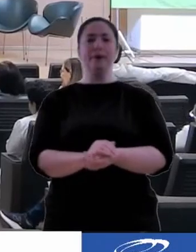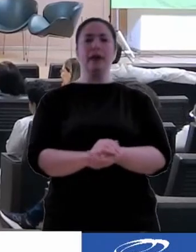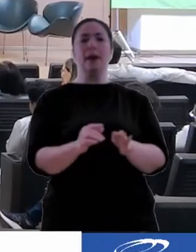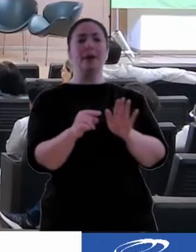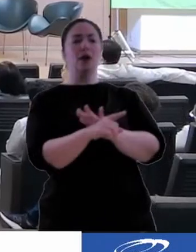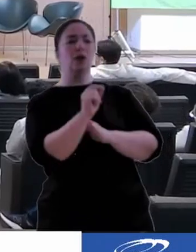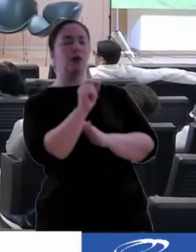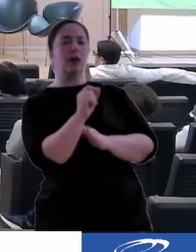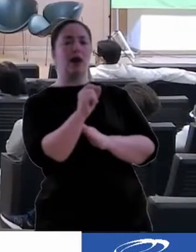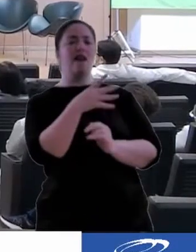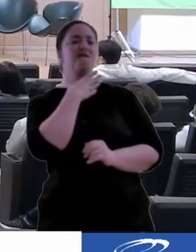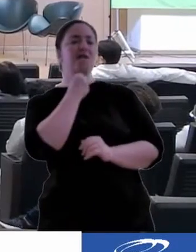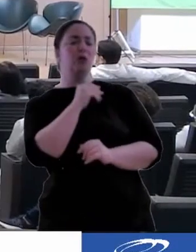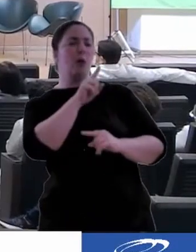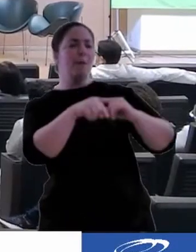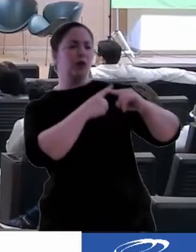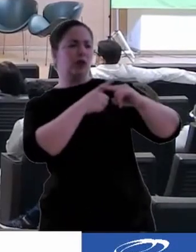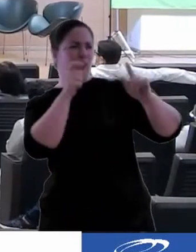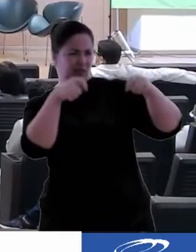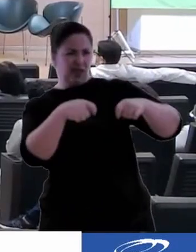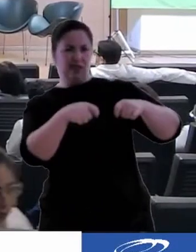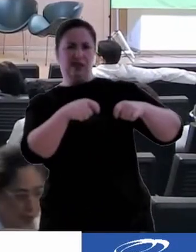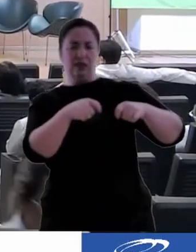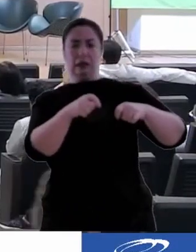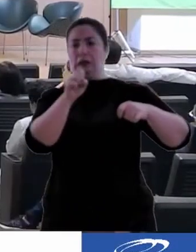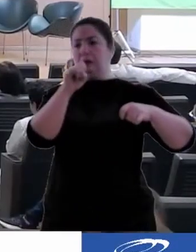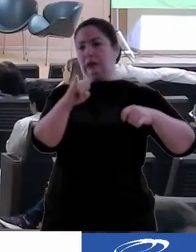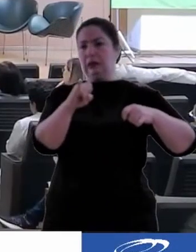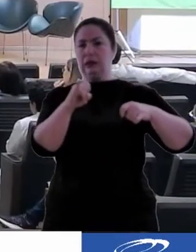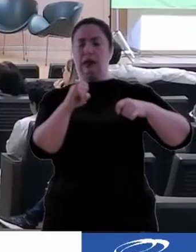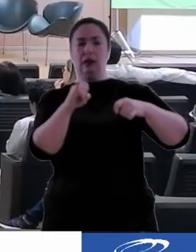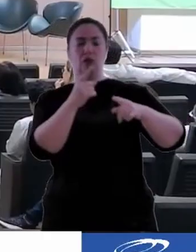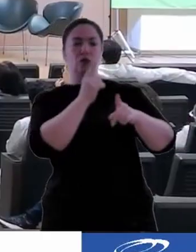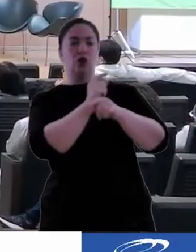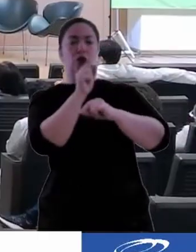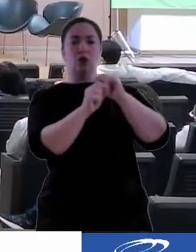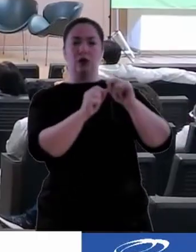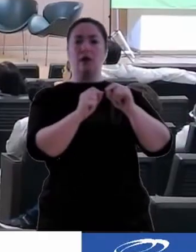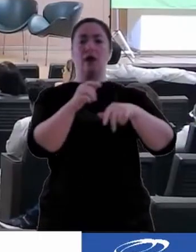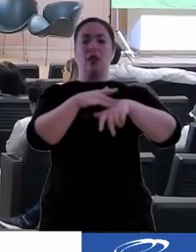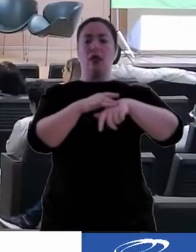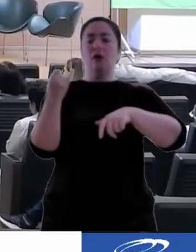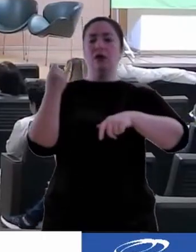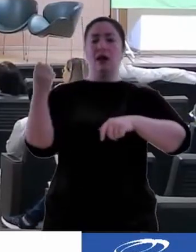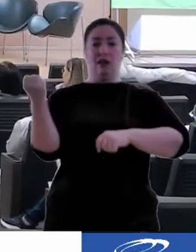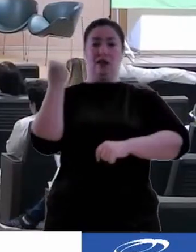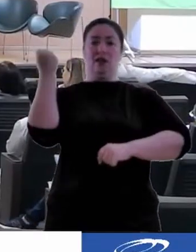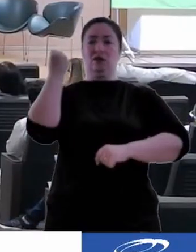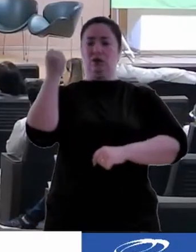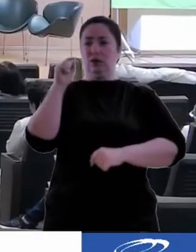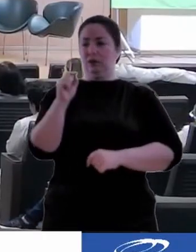falso positivo seria possível para o diagnóstico de infecção periprotética aguda pela cintilografia de